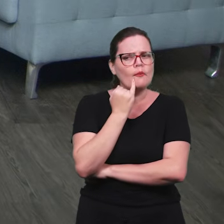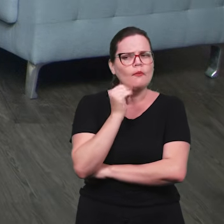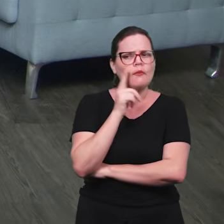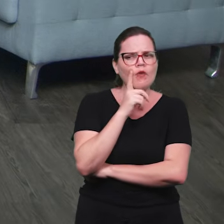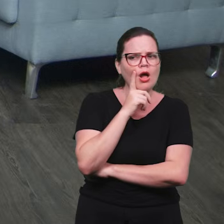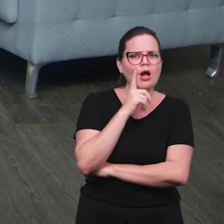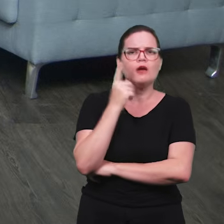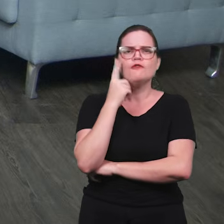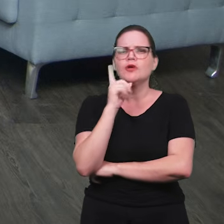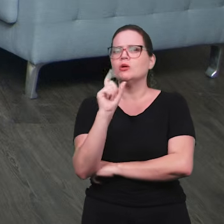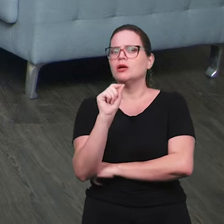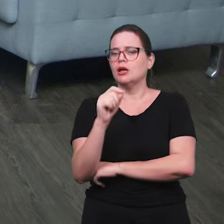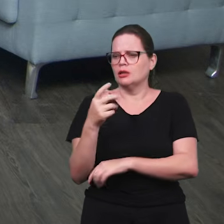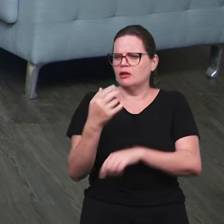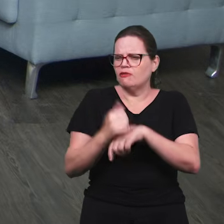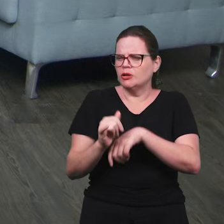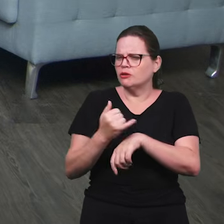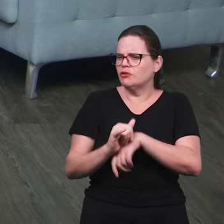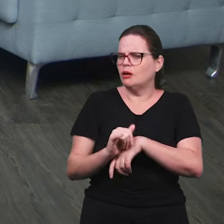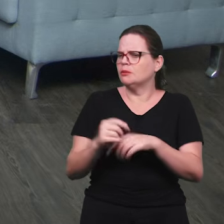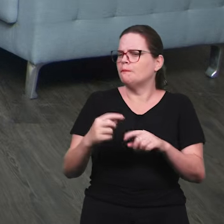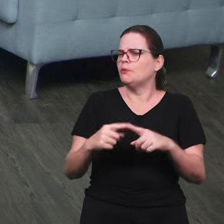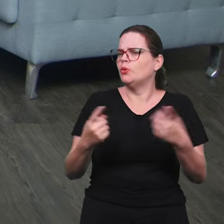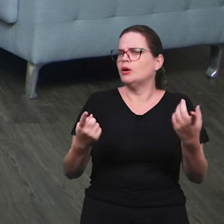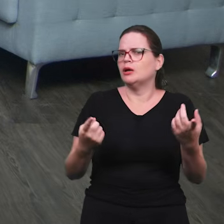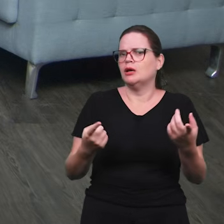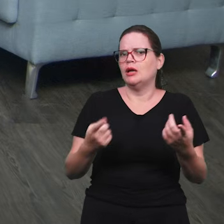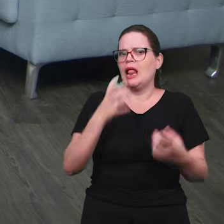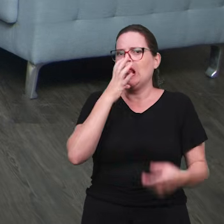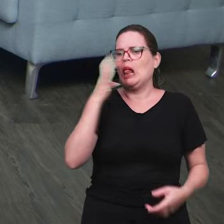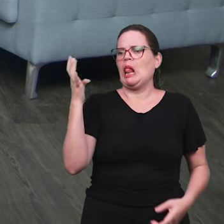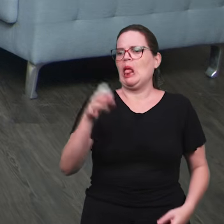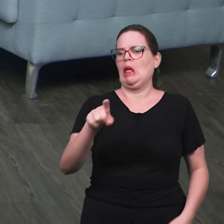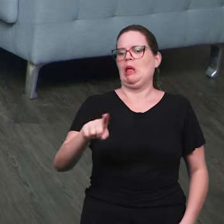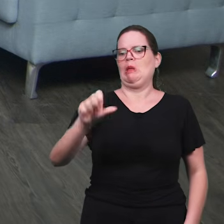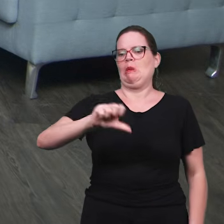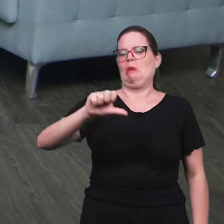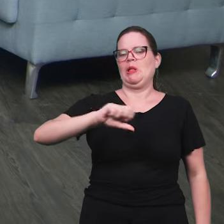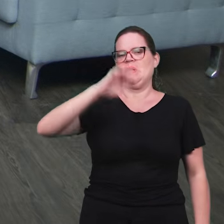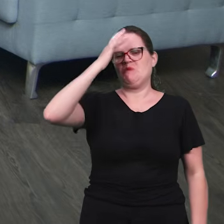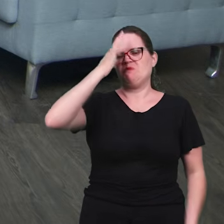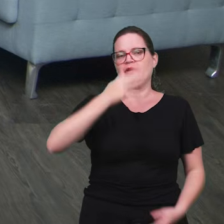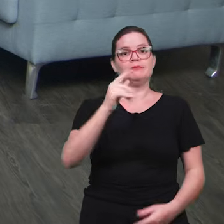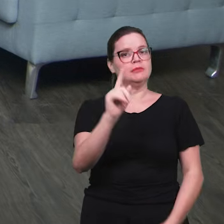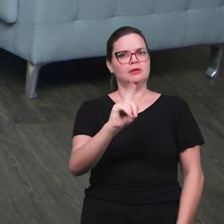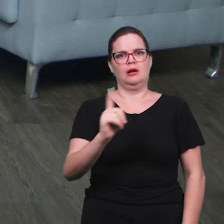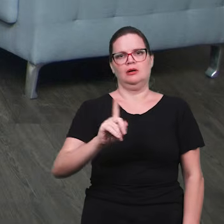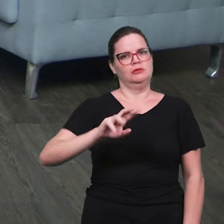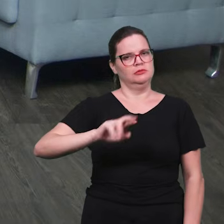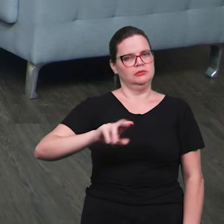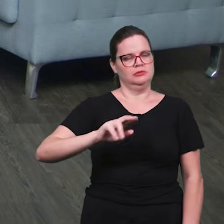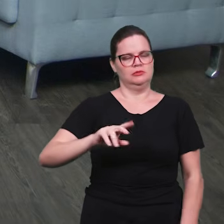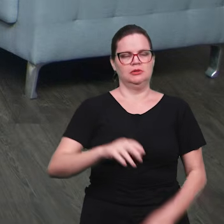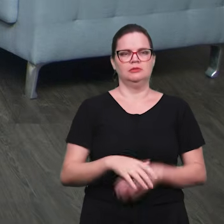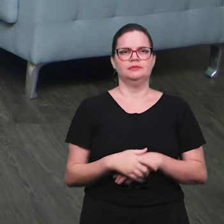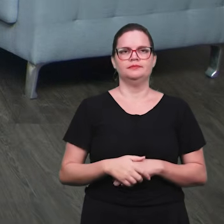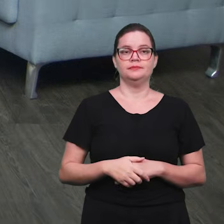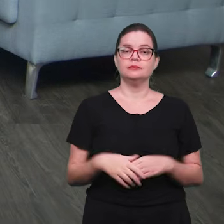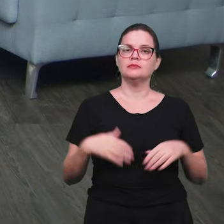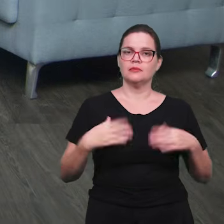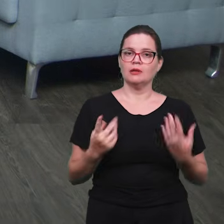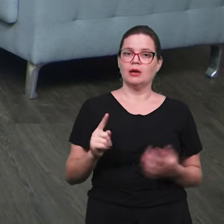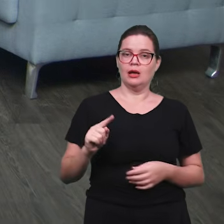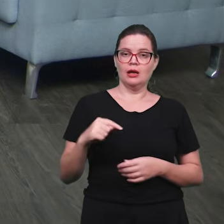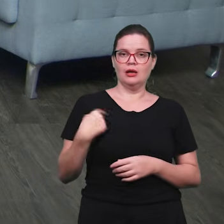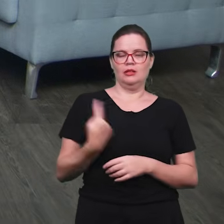se ausentou do culto, procura saber o que houve, não vai julgar falando bem assim, tá fraco na fé, né? Não é isso, né? Exatamente,